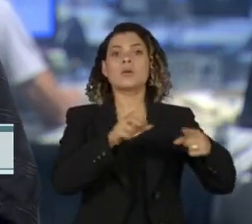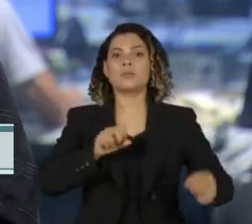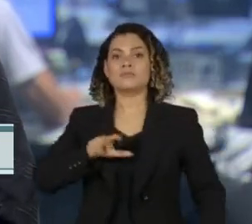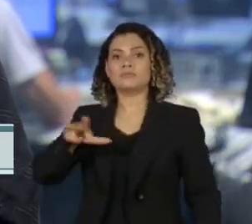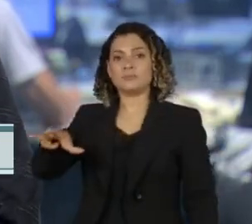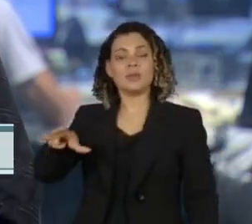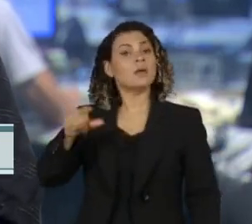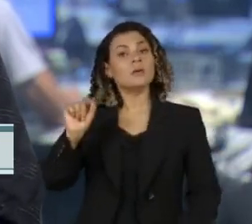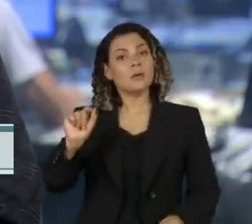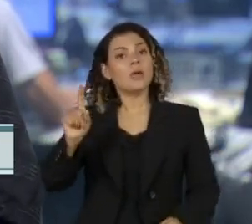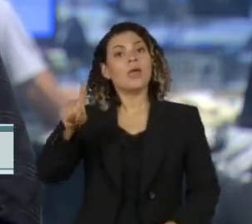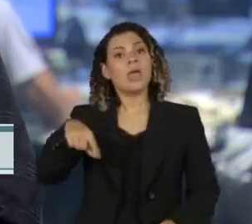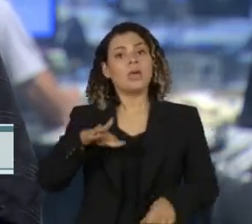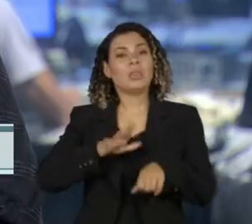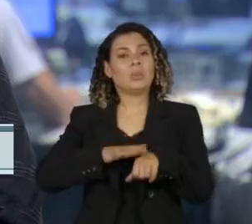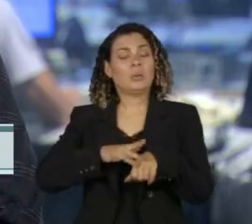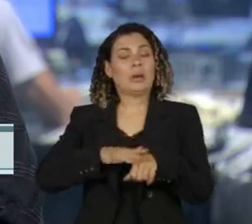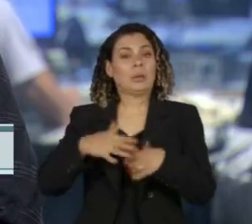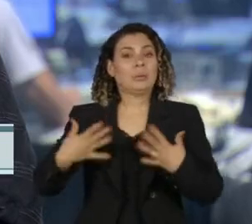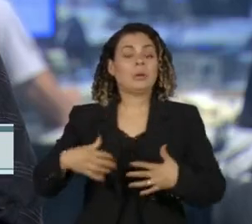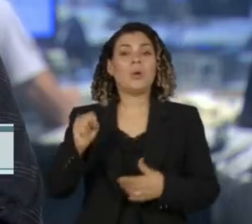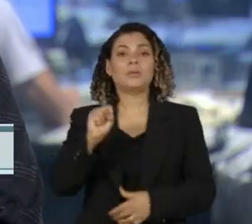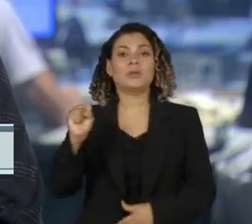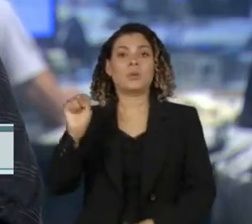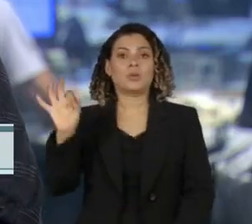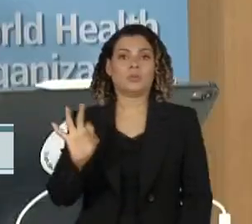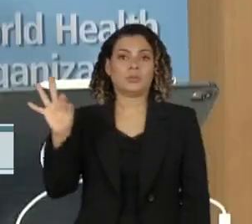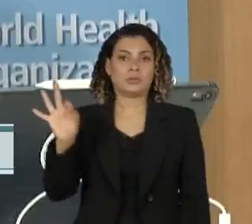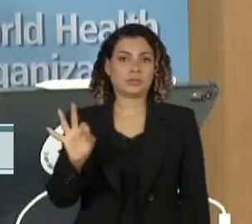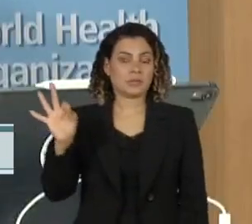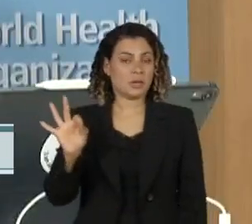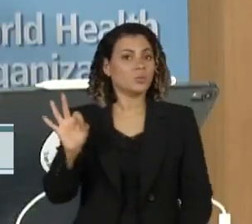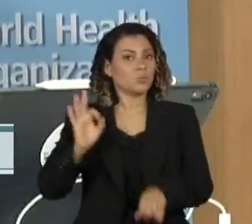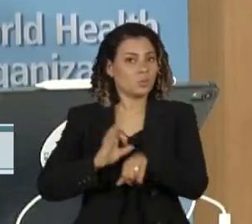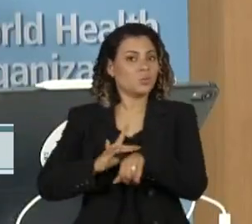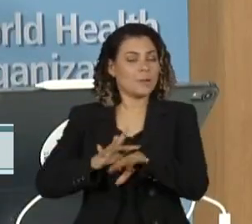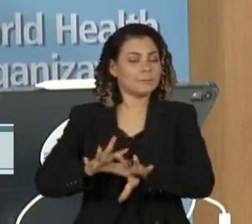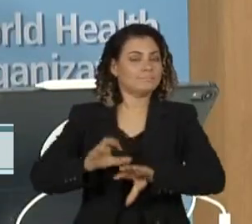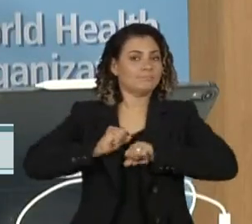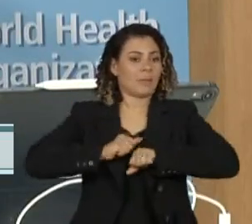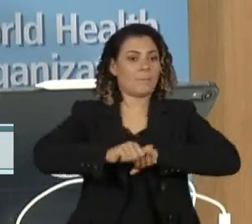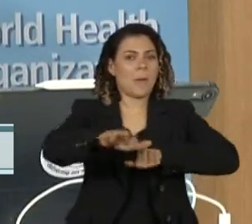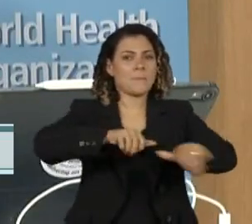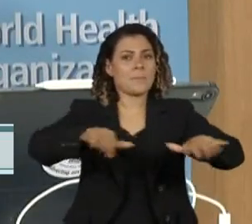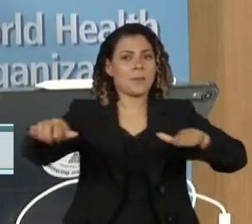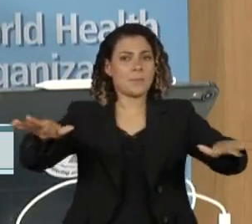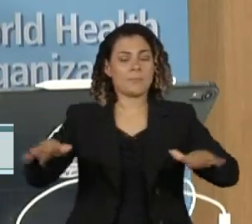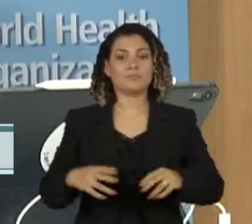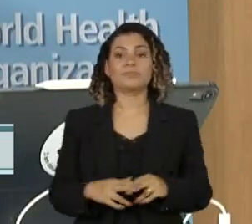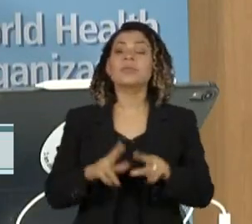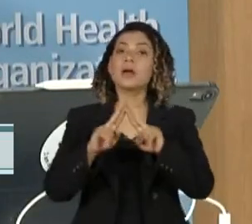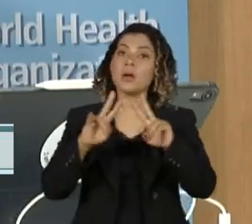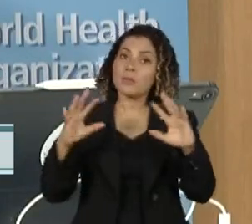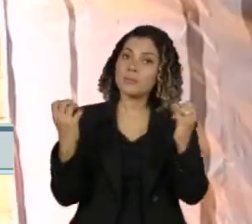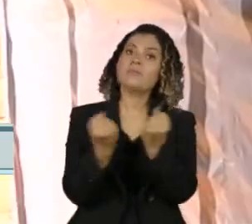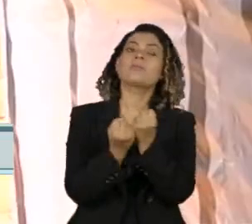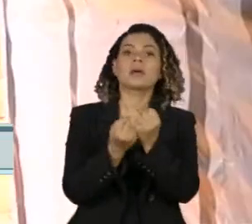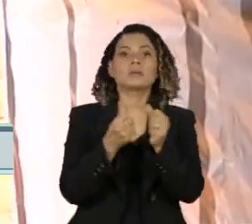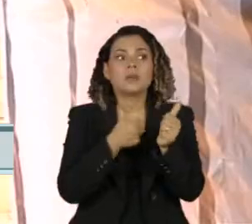a taxa de mortalidade chega a 88% a Organização Mundial da Saúde